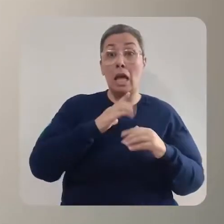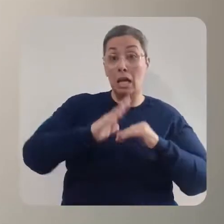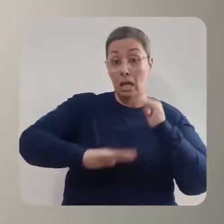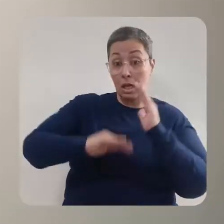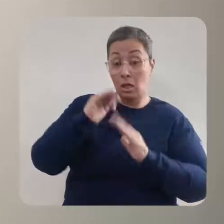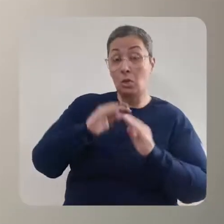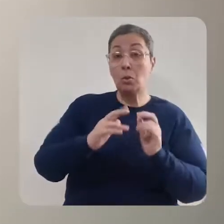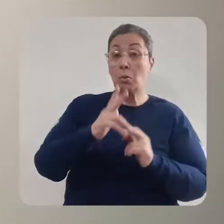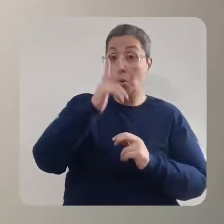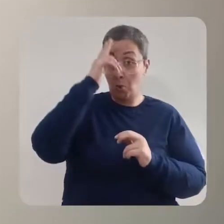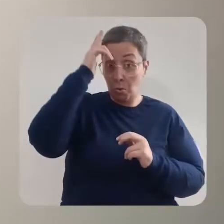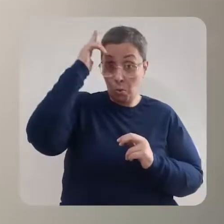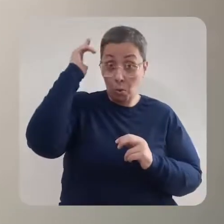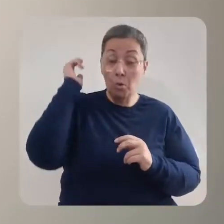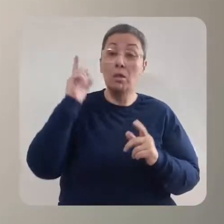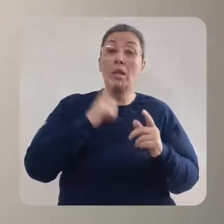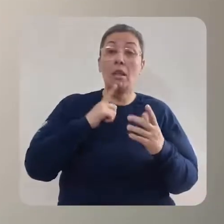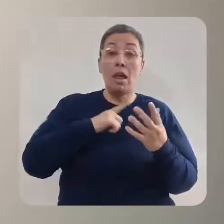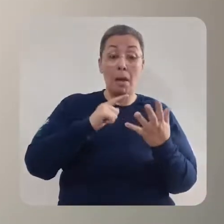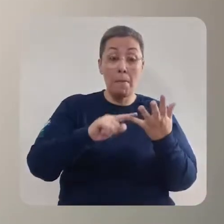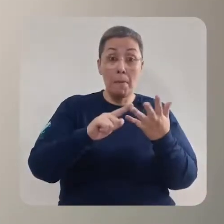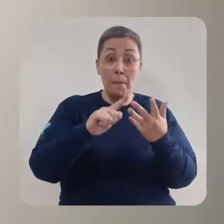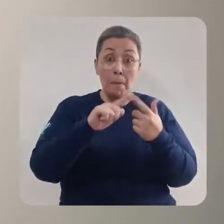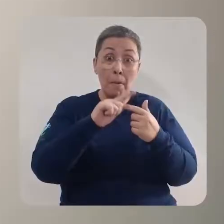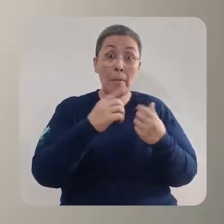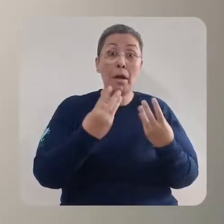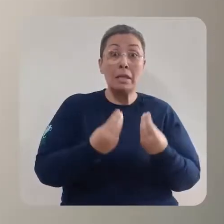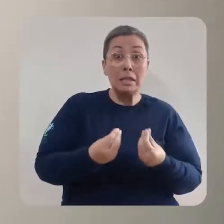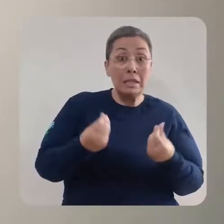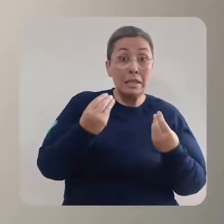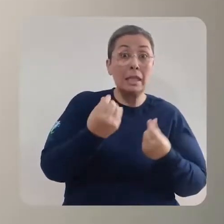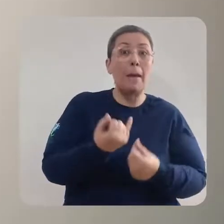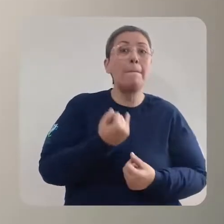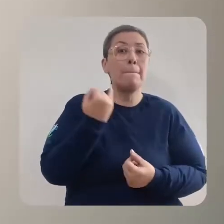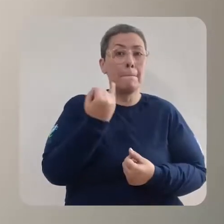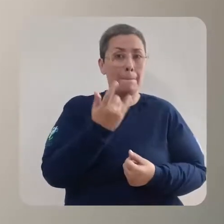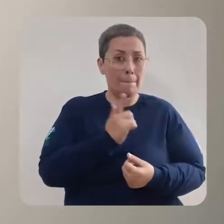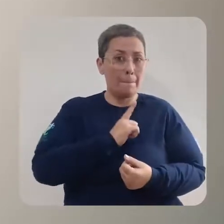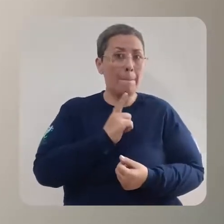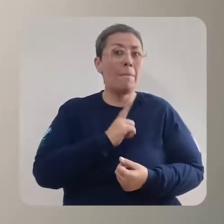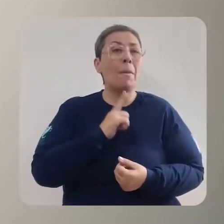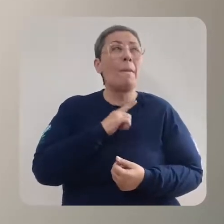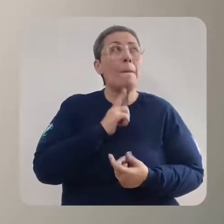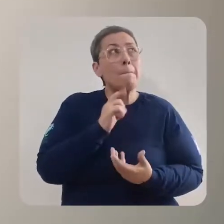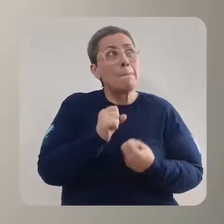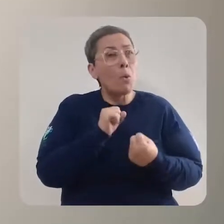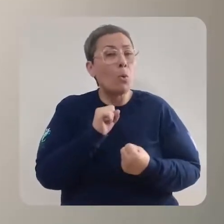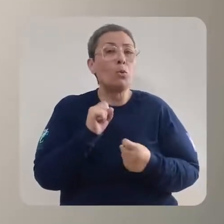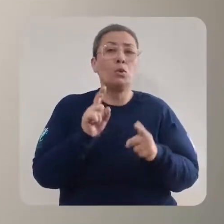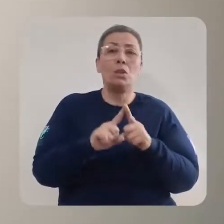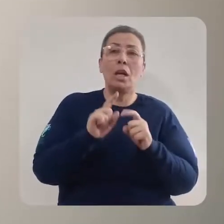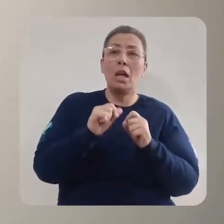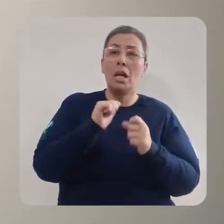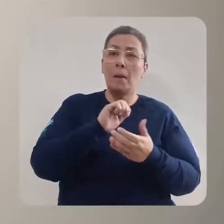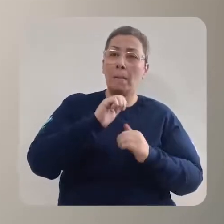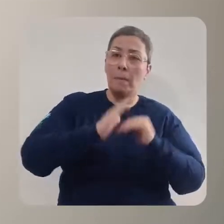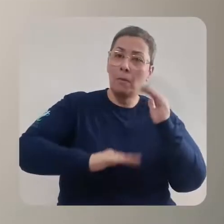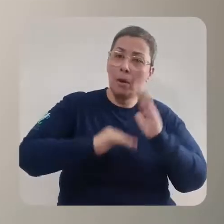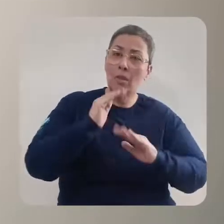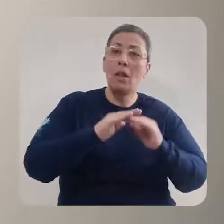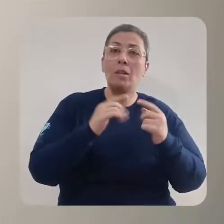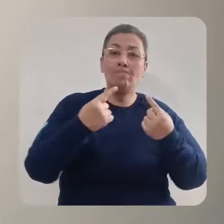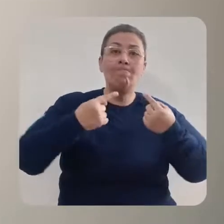esta atividade de corte contém elementos sensoriais importantes, podemos dizer que é uma